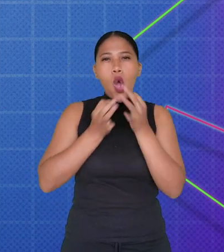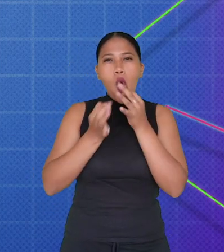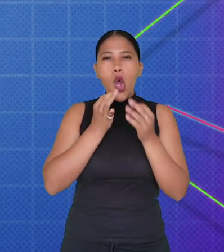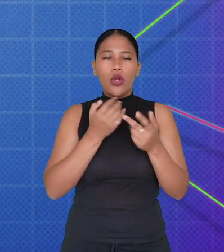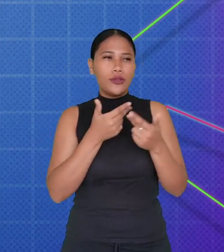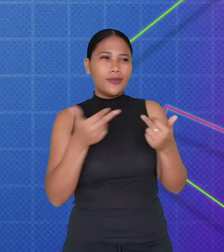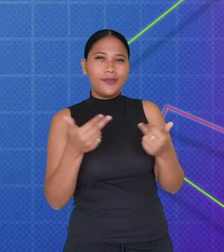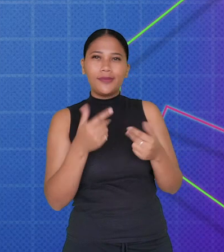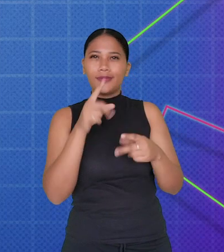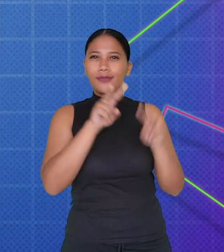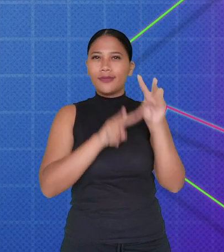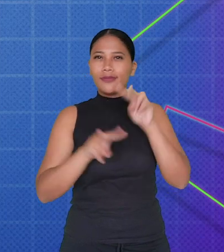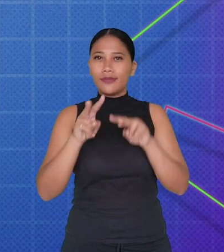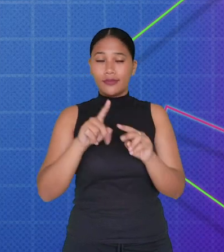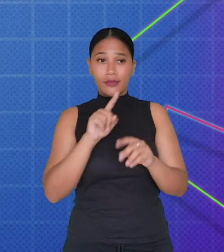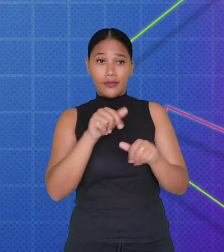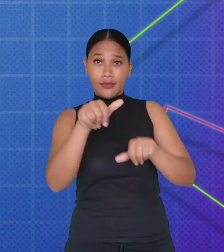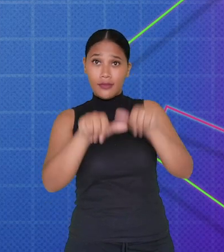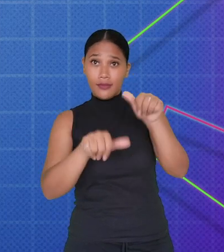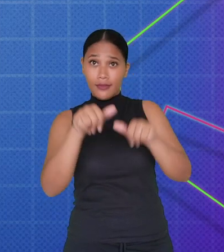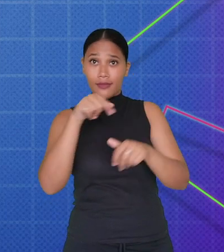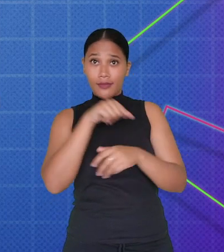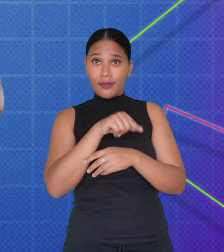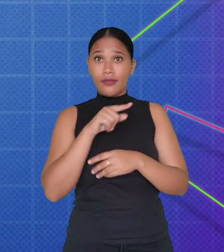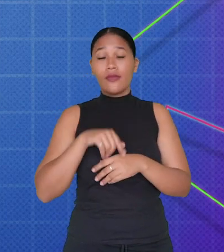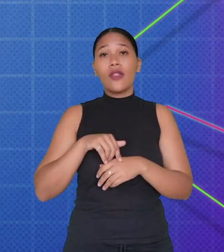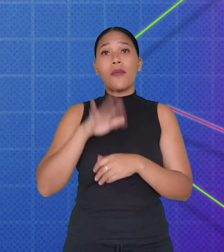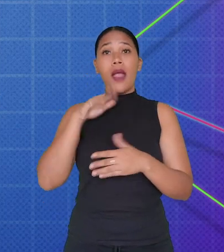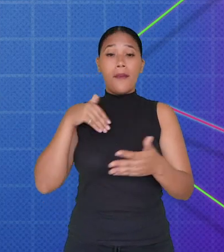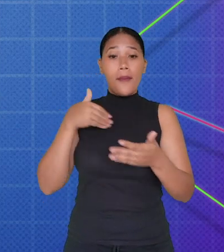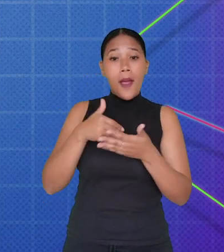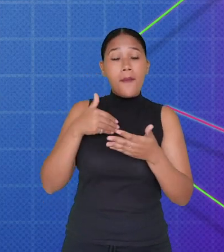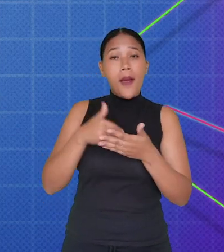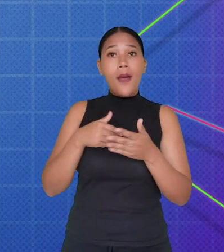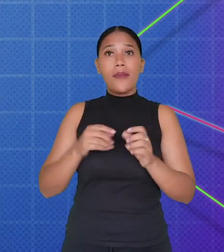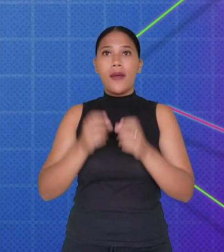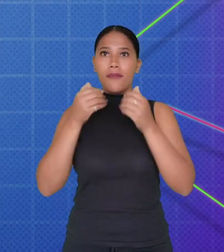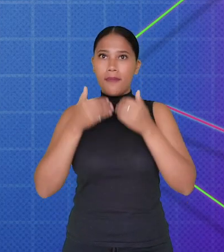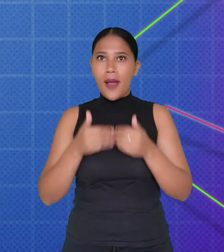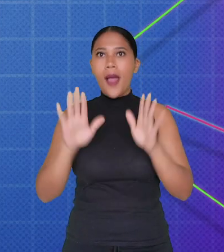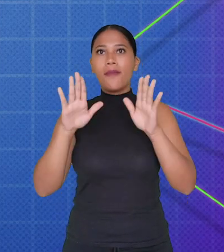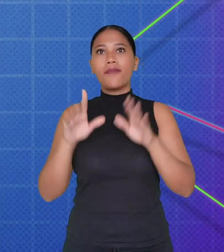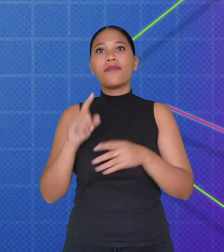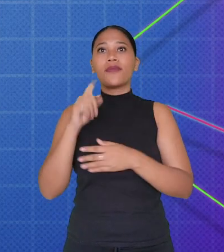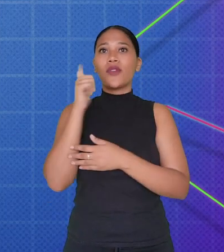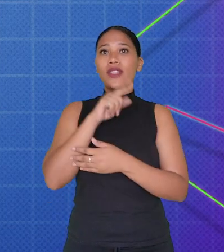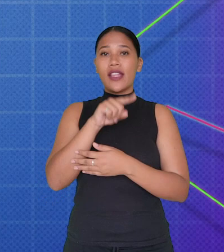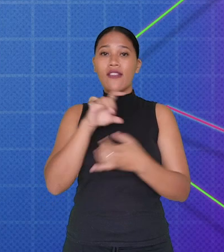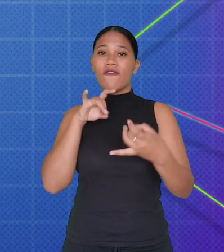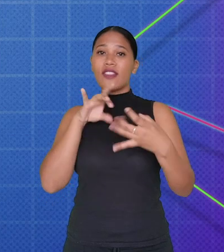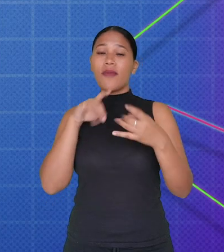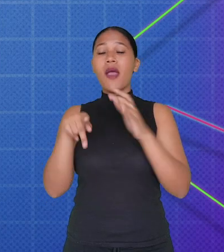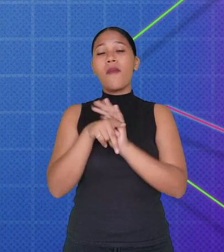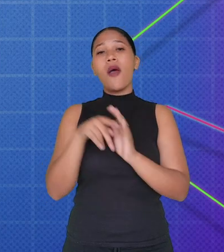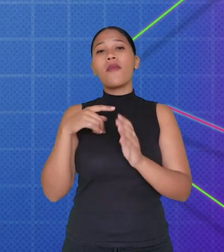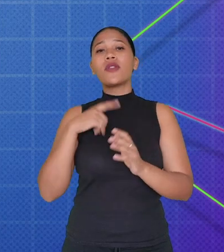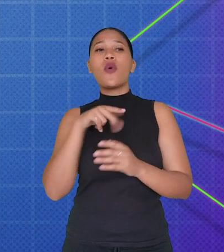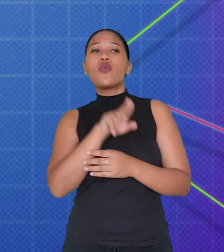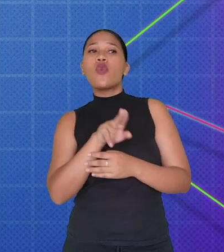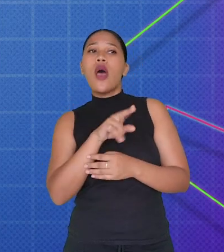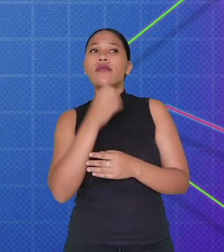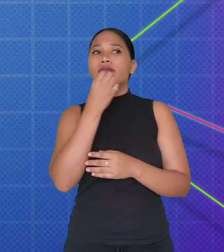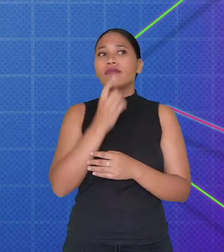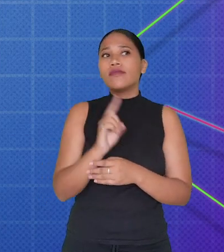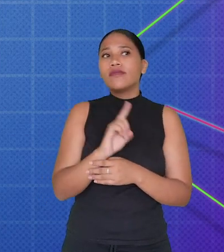o objetivo da fase Beta é avaliar o jogo em um ambiente mais próximo do lançamento e buscar assim feedback dos